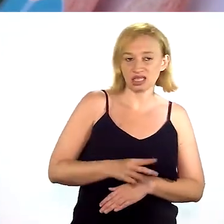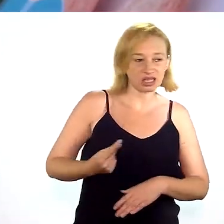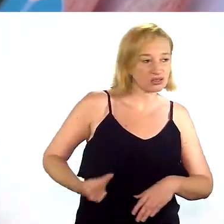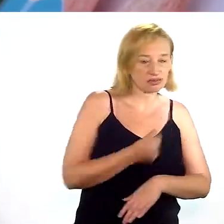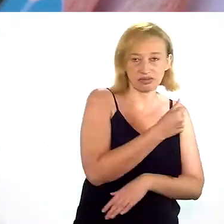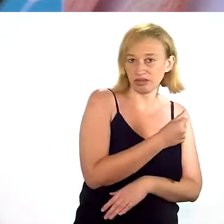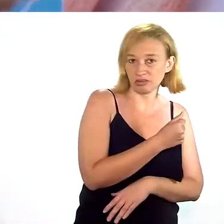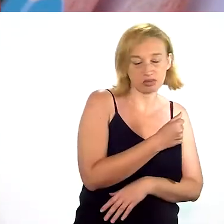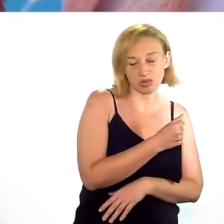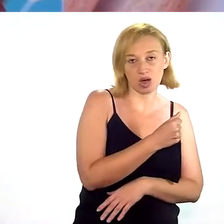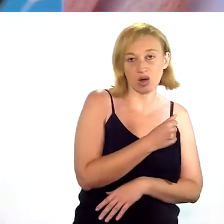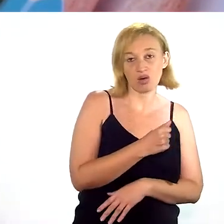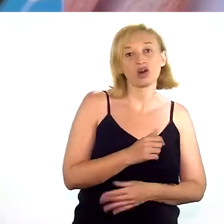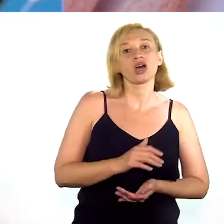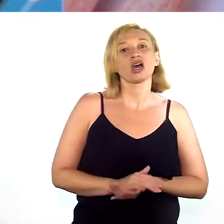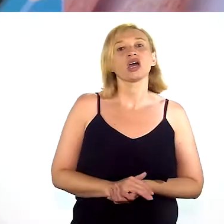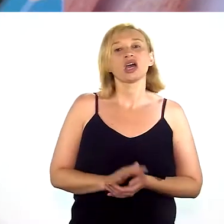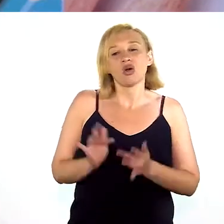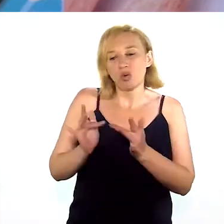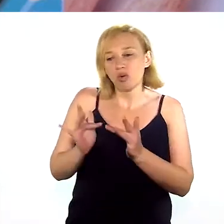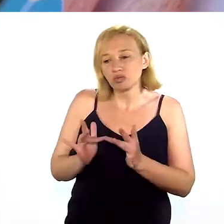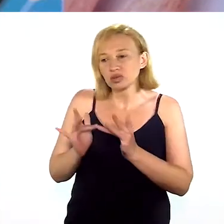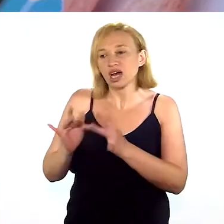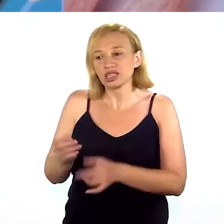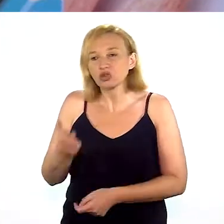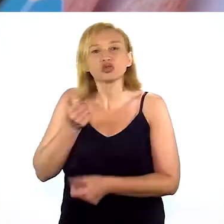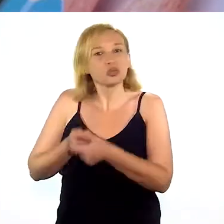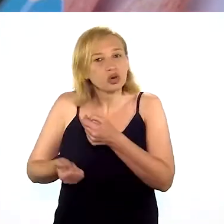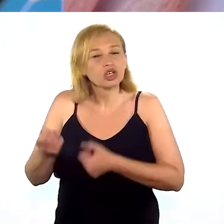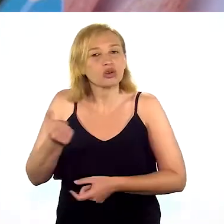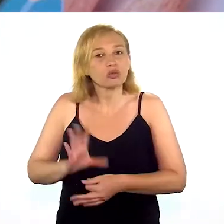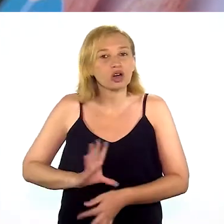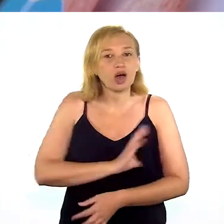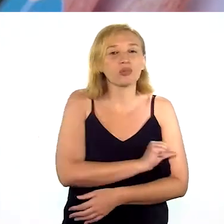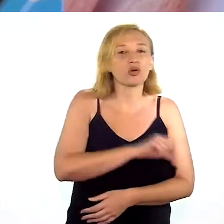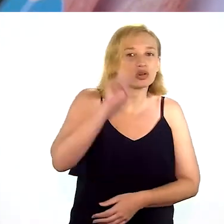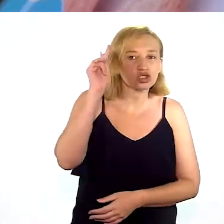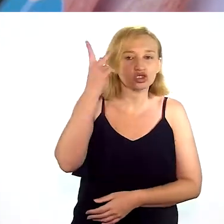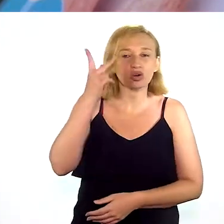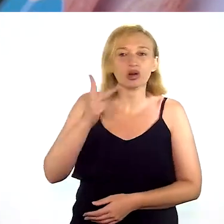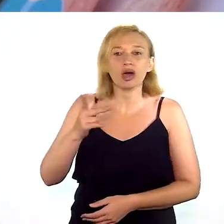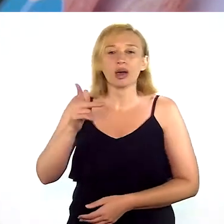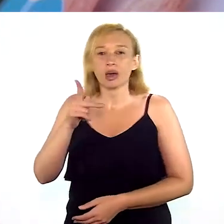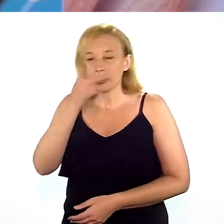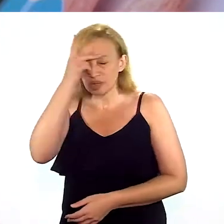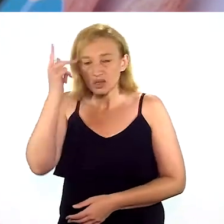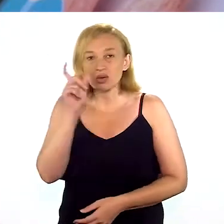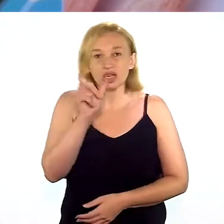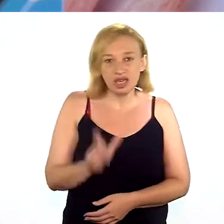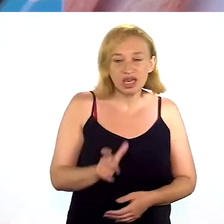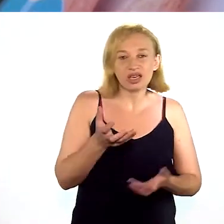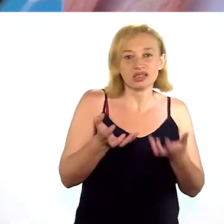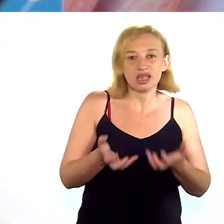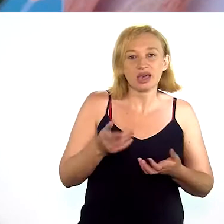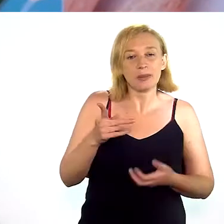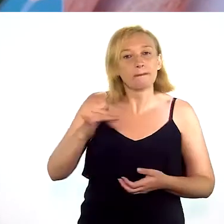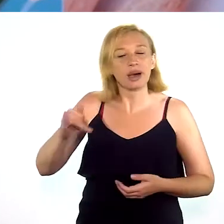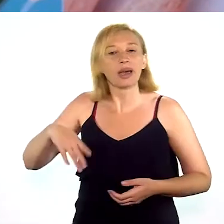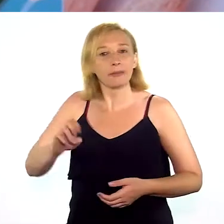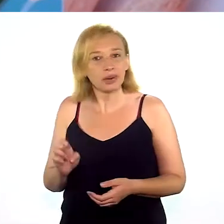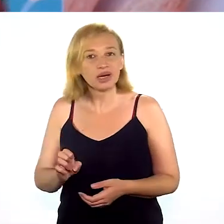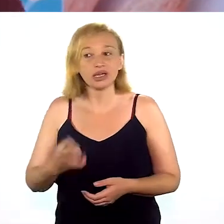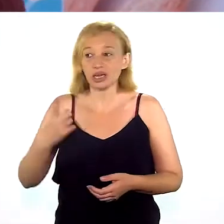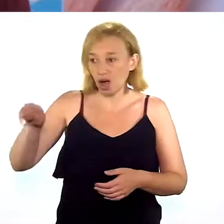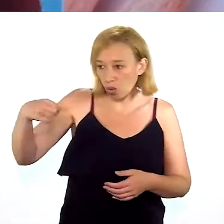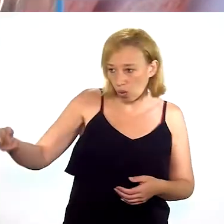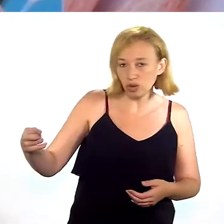e pega a criança e vai embora. Então, realmente é ali uma história de amor em que uma pessoa quer muito ser pai, mãe,